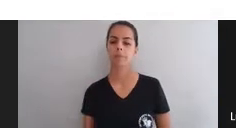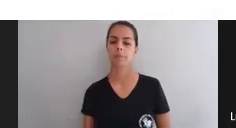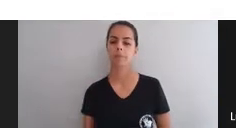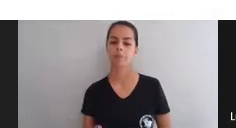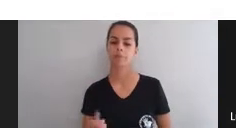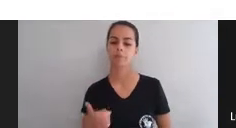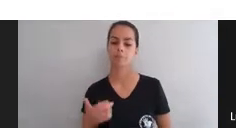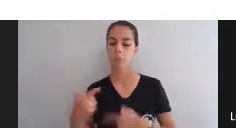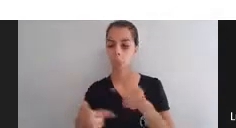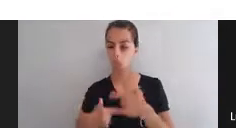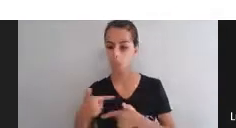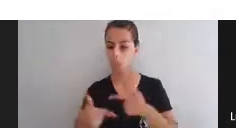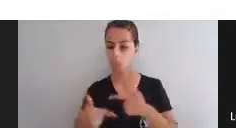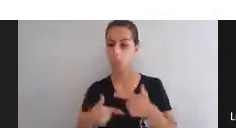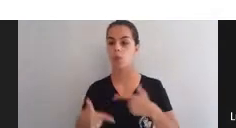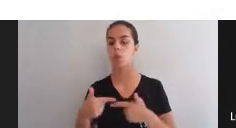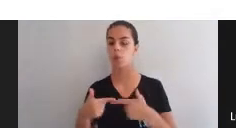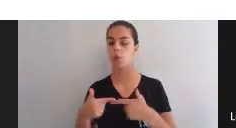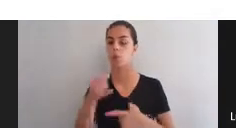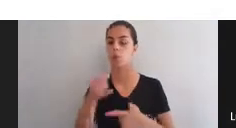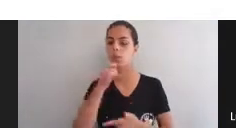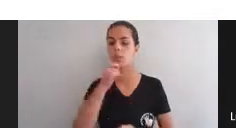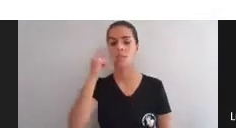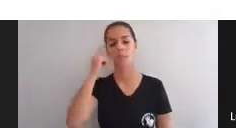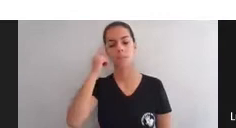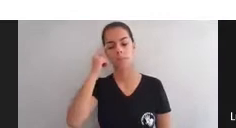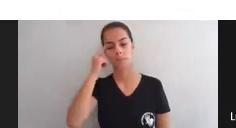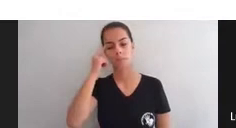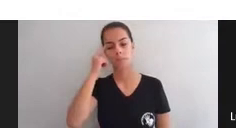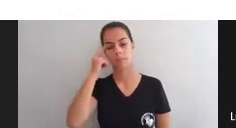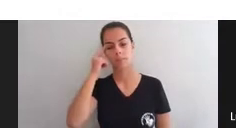custoso. Se a gente for levar em conta